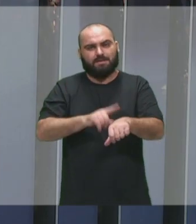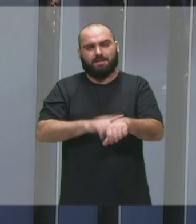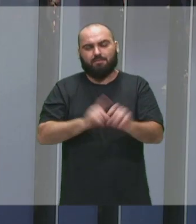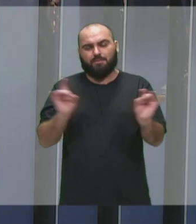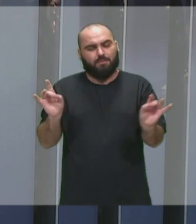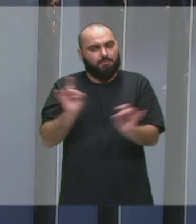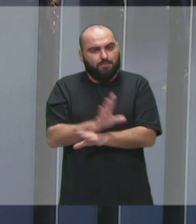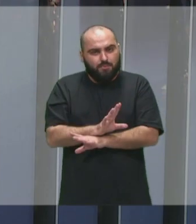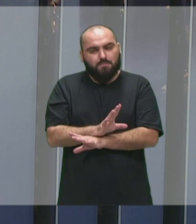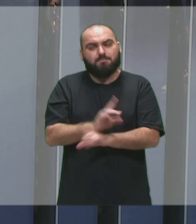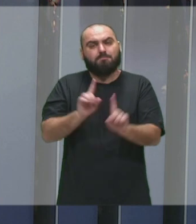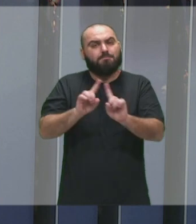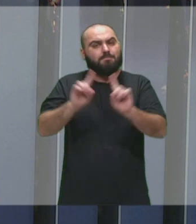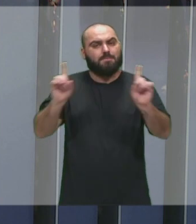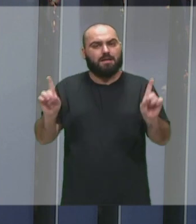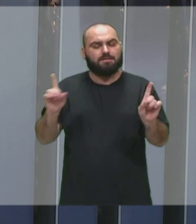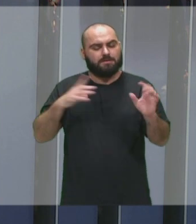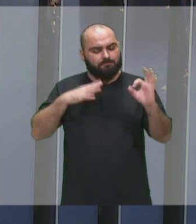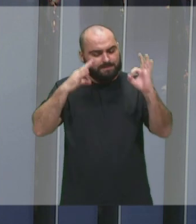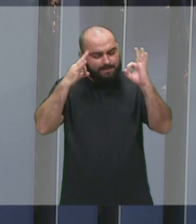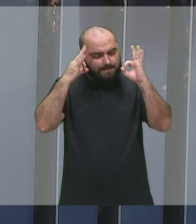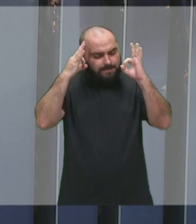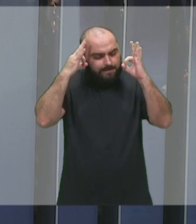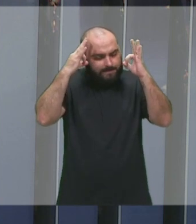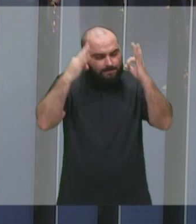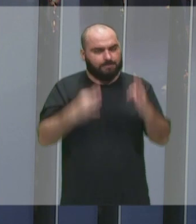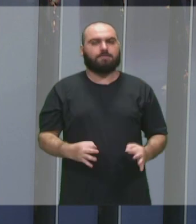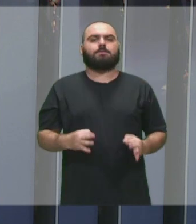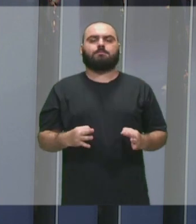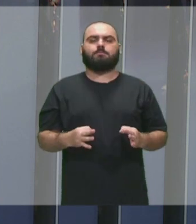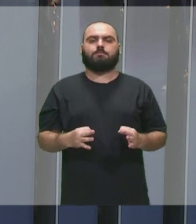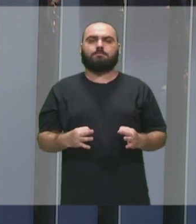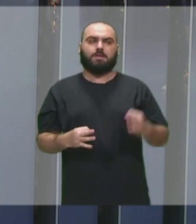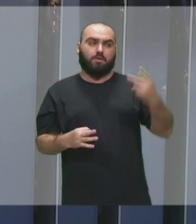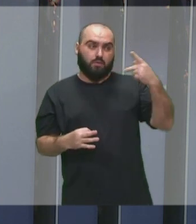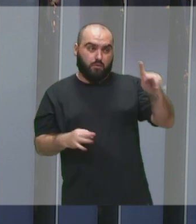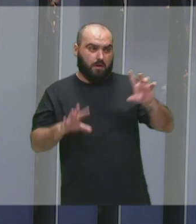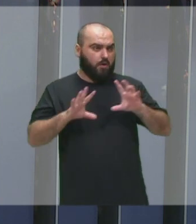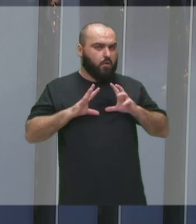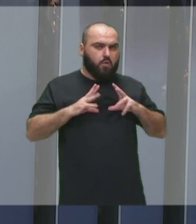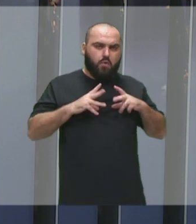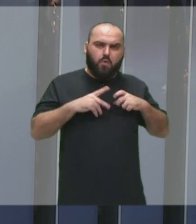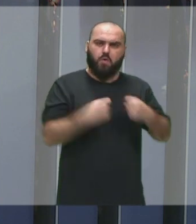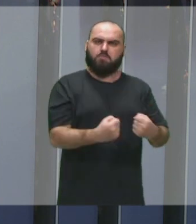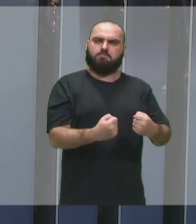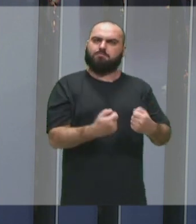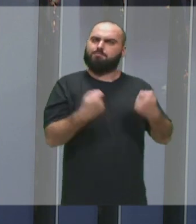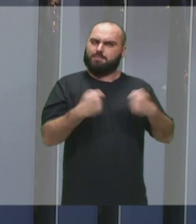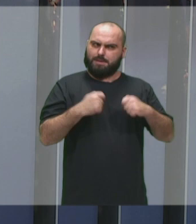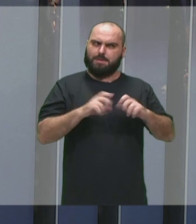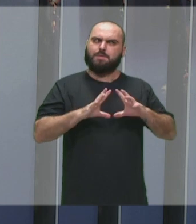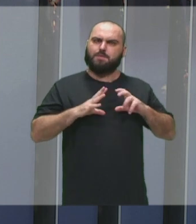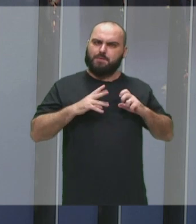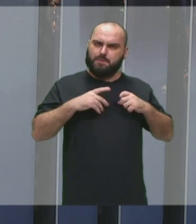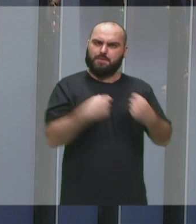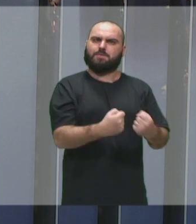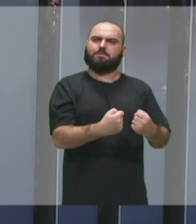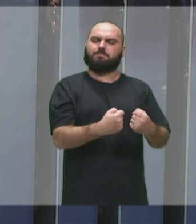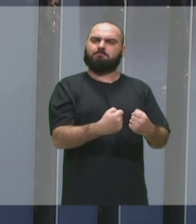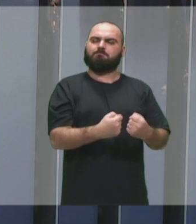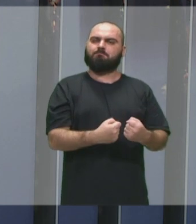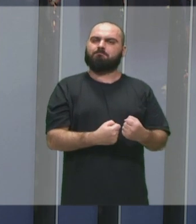acabou, mas eu tenho certeza que a tua coragem, né, porque é preciso muita coragem para fazer o que você